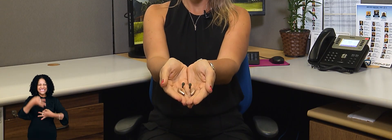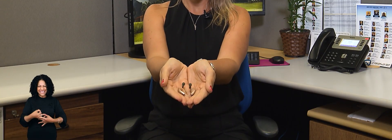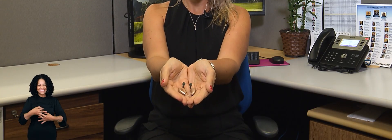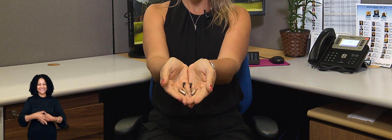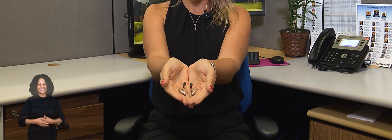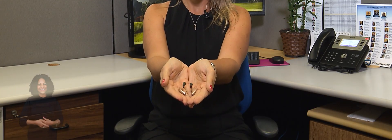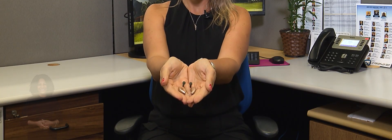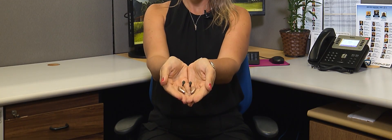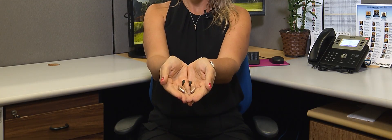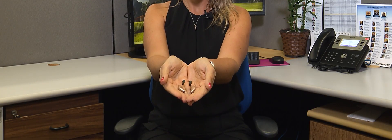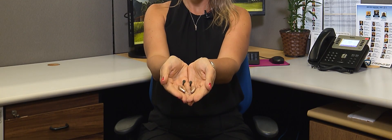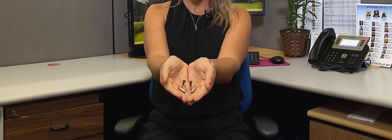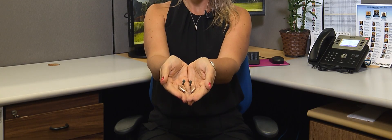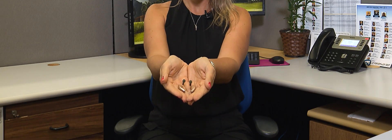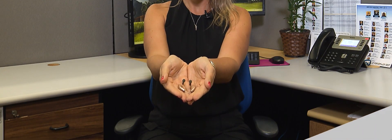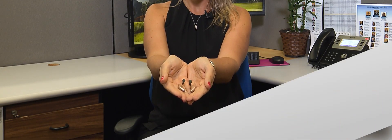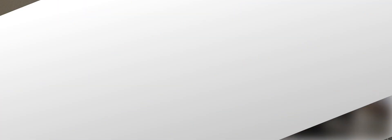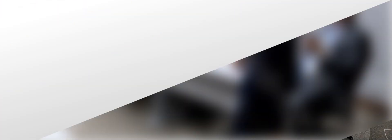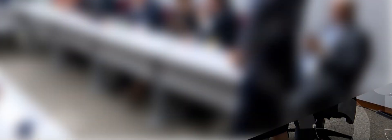realidade concreta.